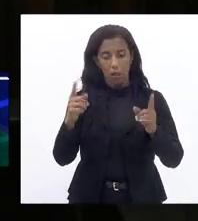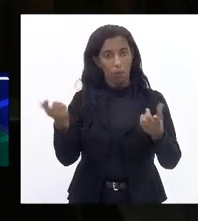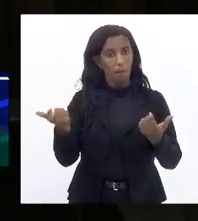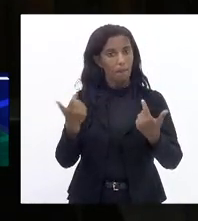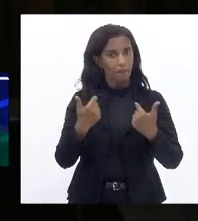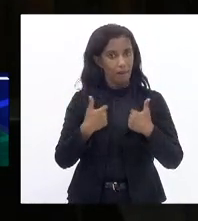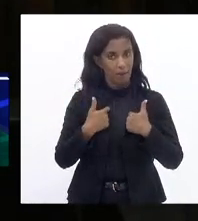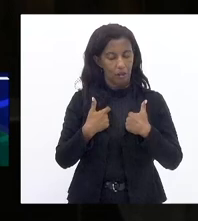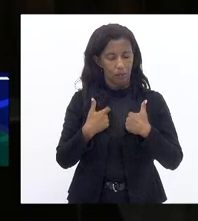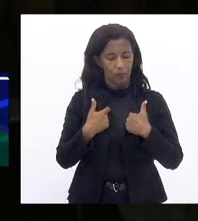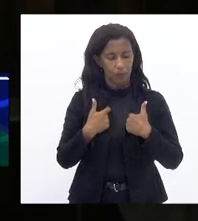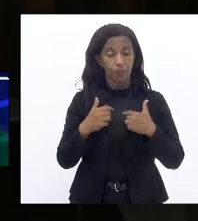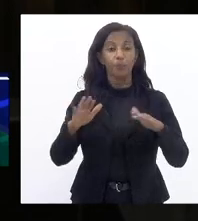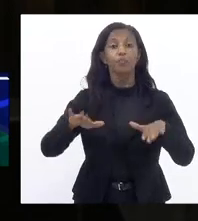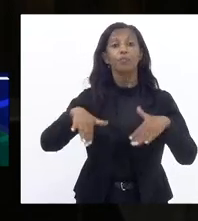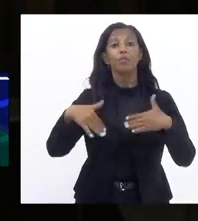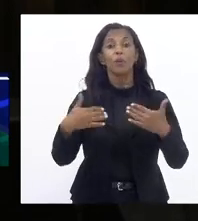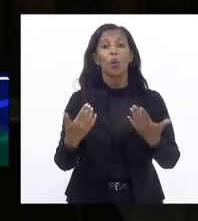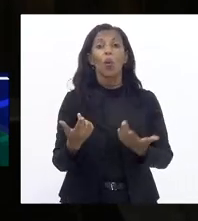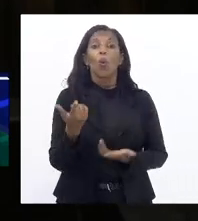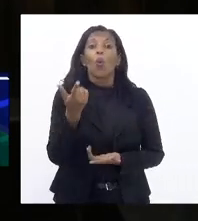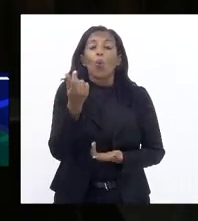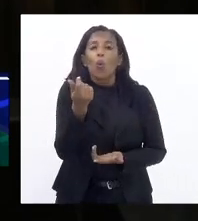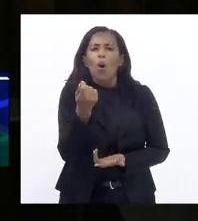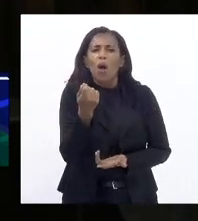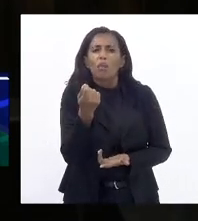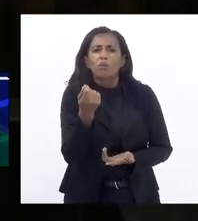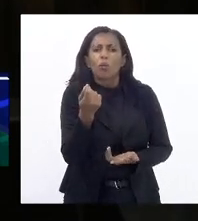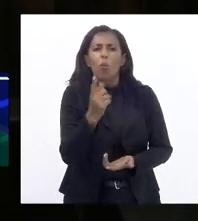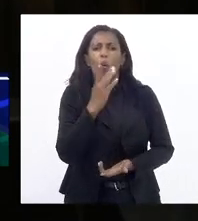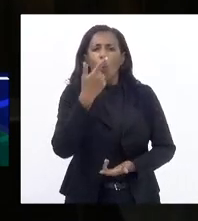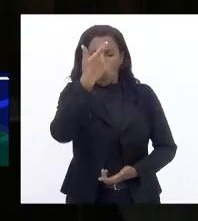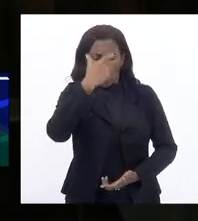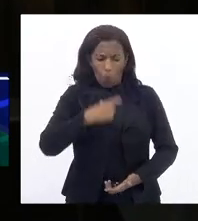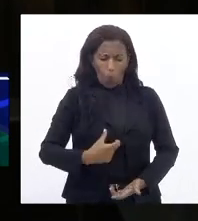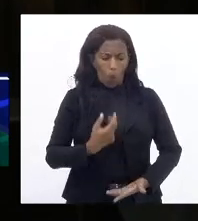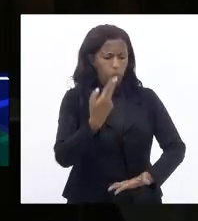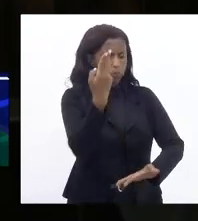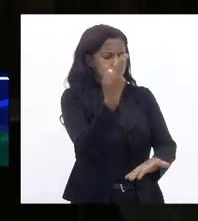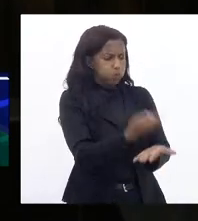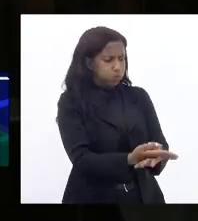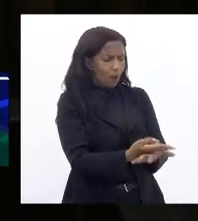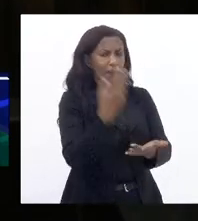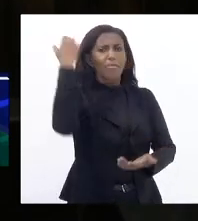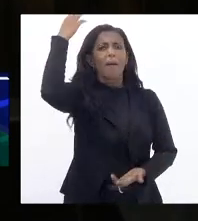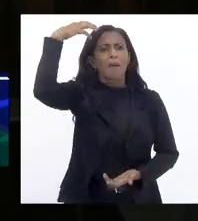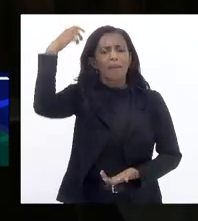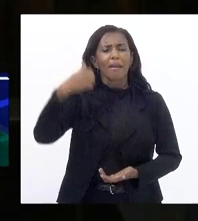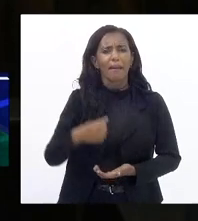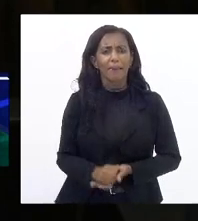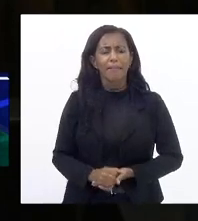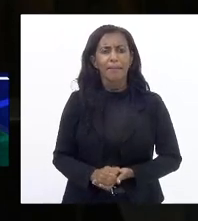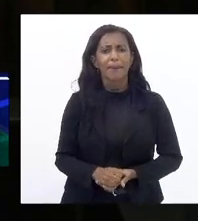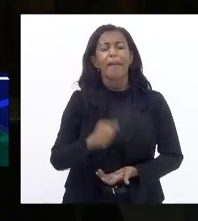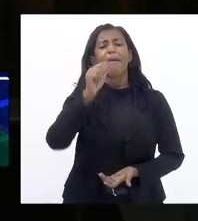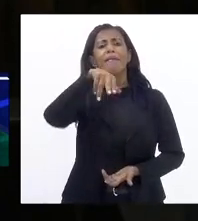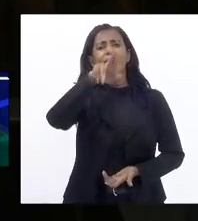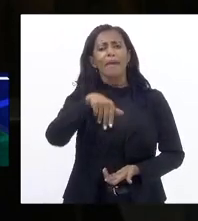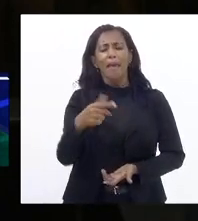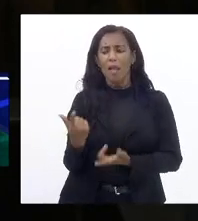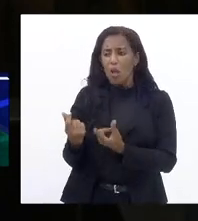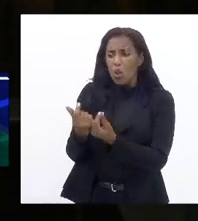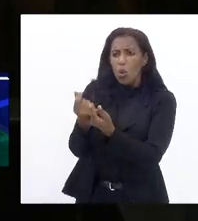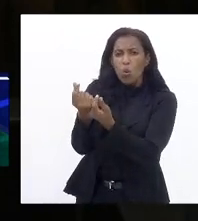Quanto custa o cadáver de Marielle Franco? Quem lucra